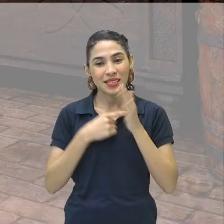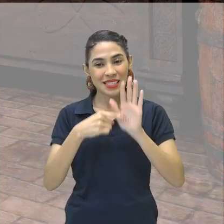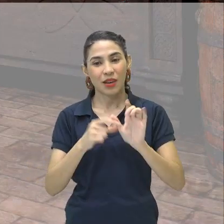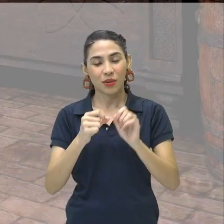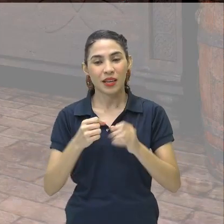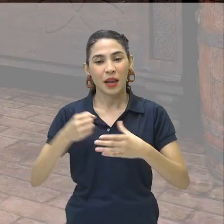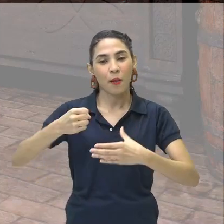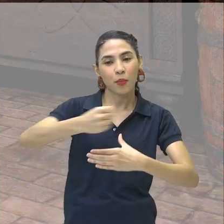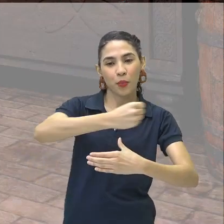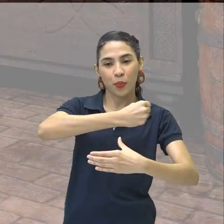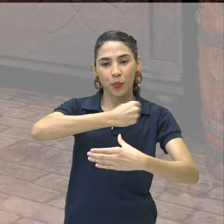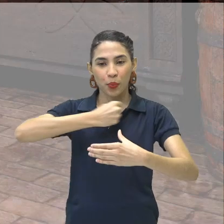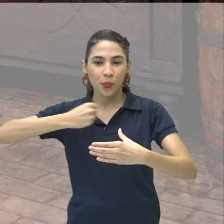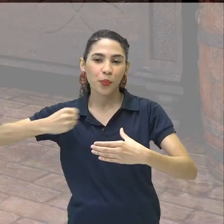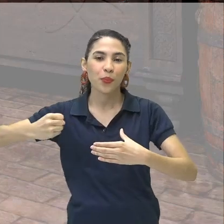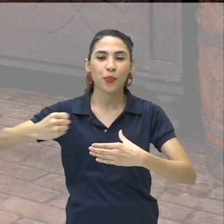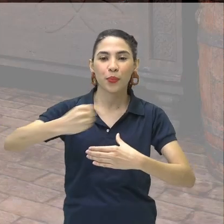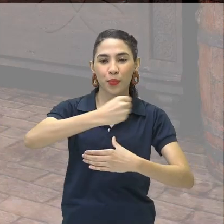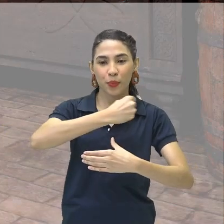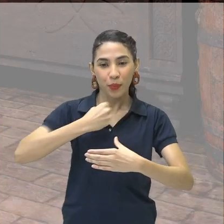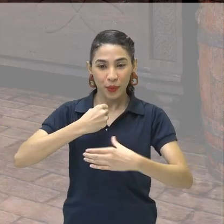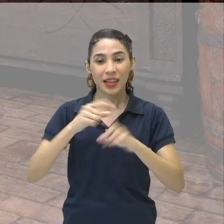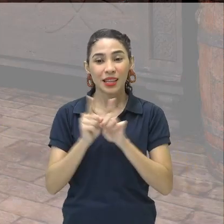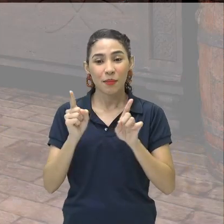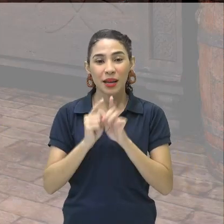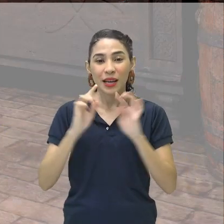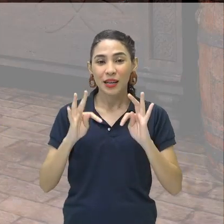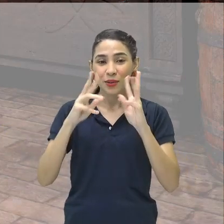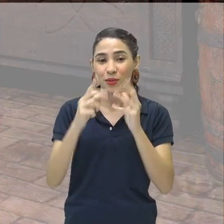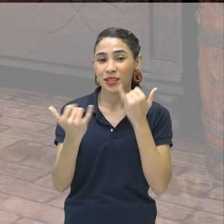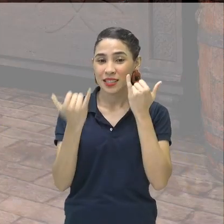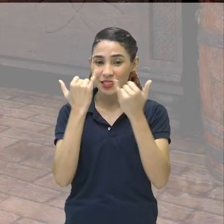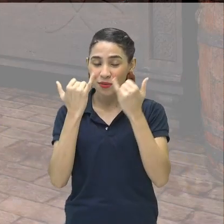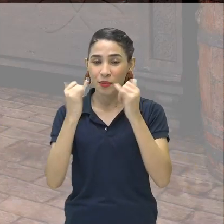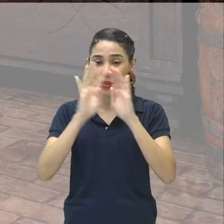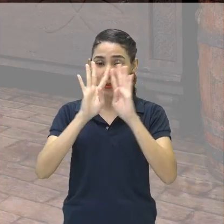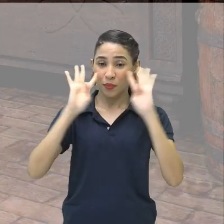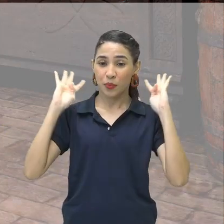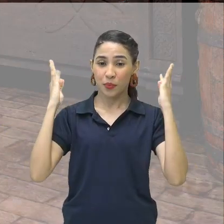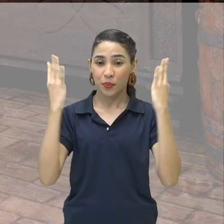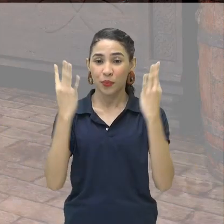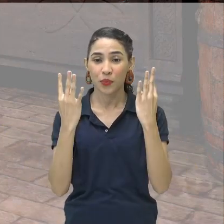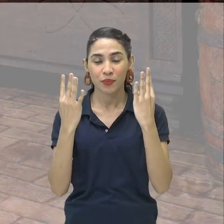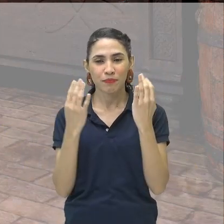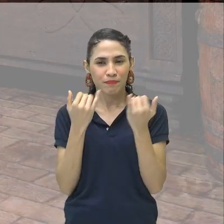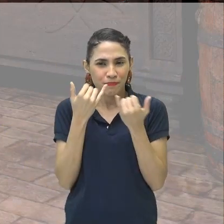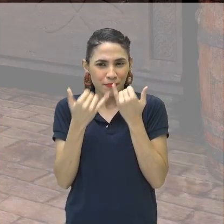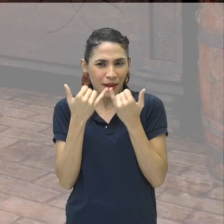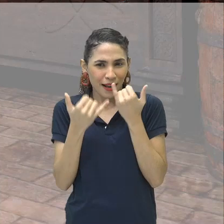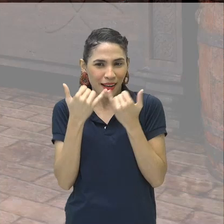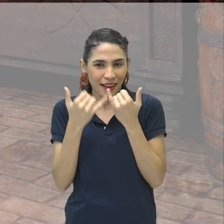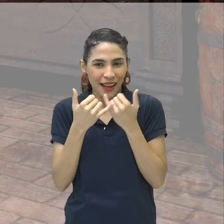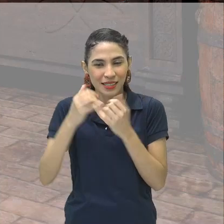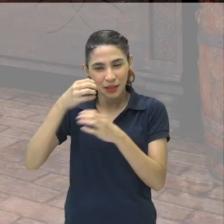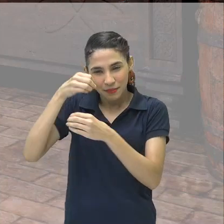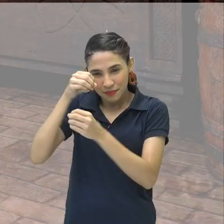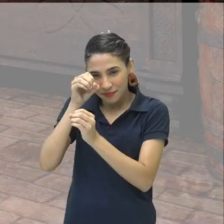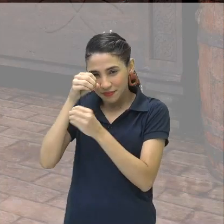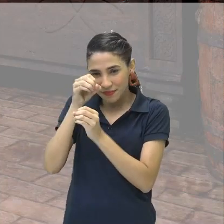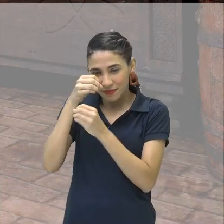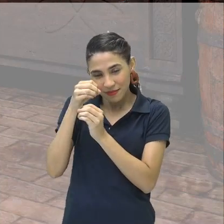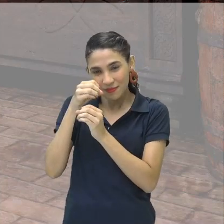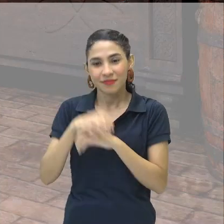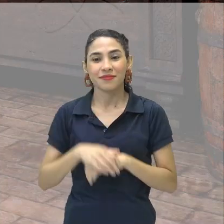o caldeirão e todas essas informações que estão aqui ao meu redor, né? Parece um laboratório, meio